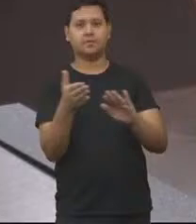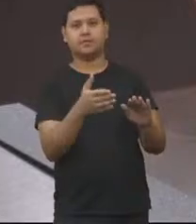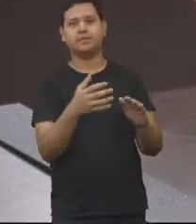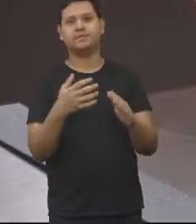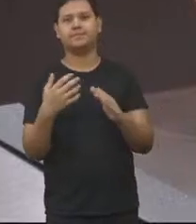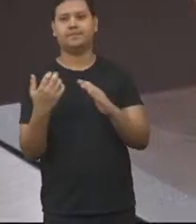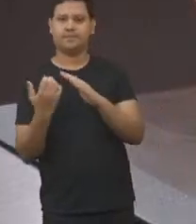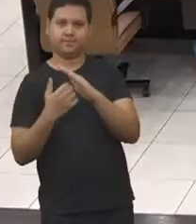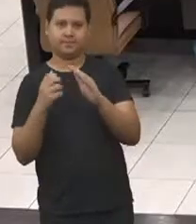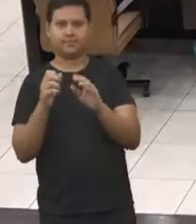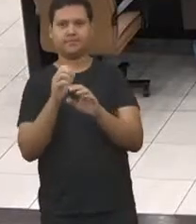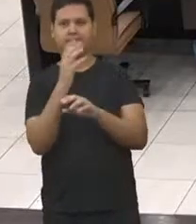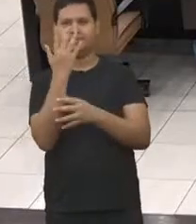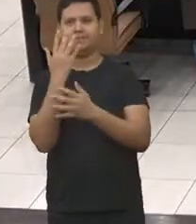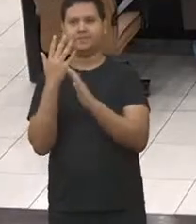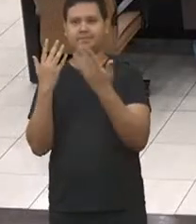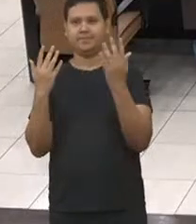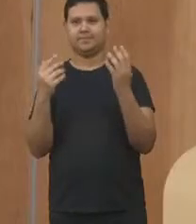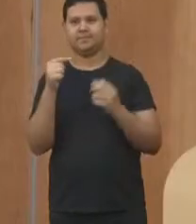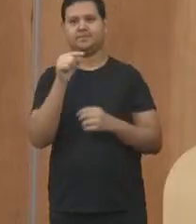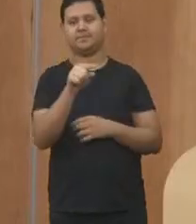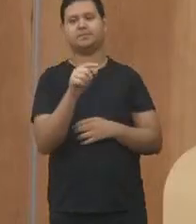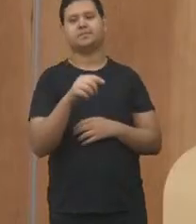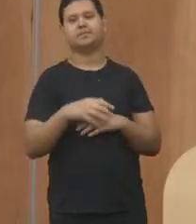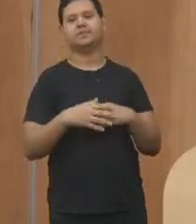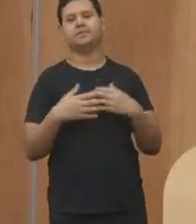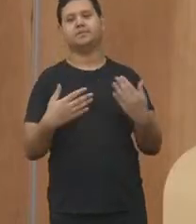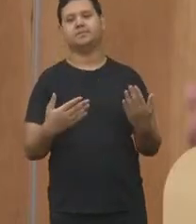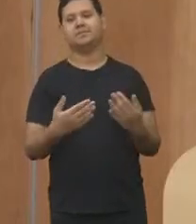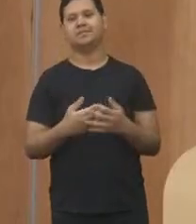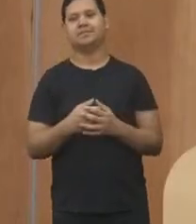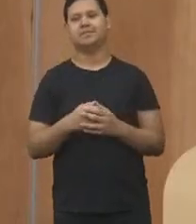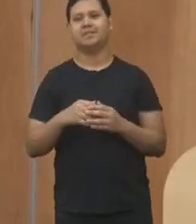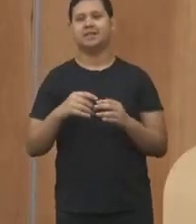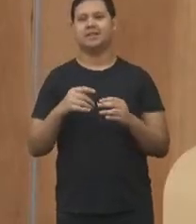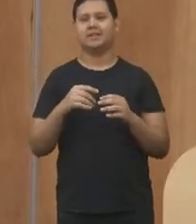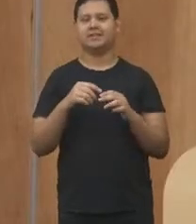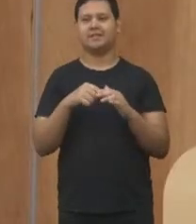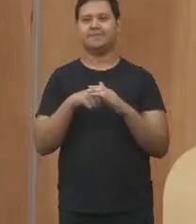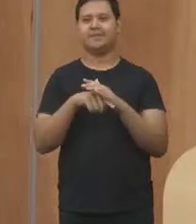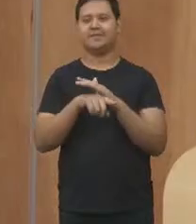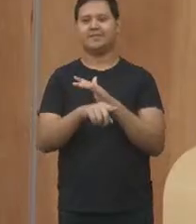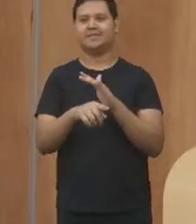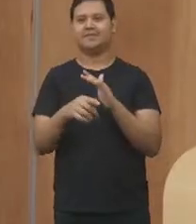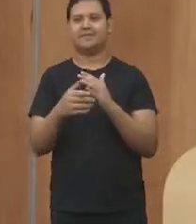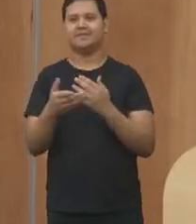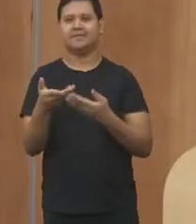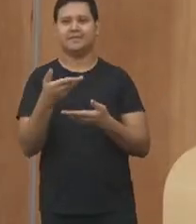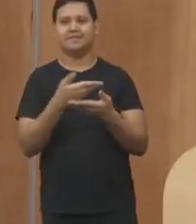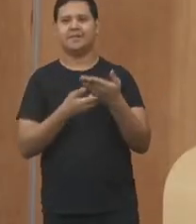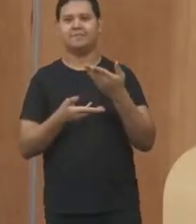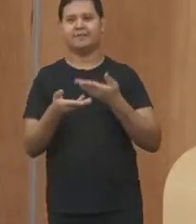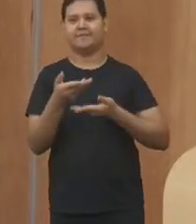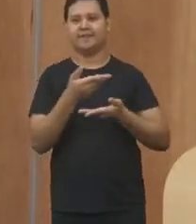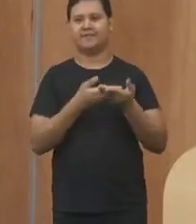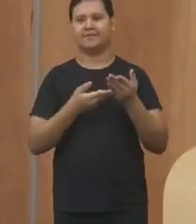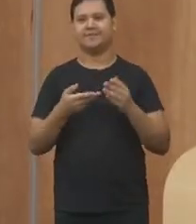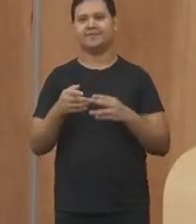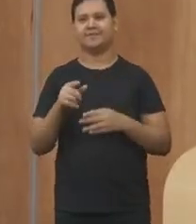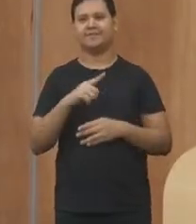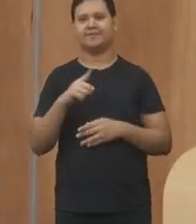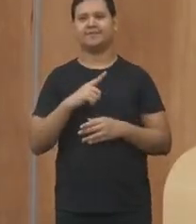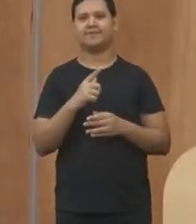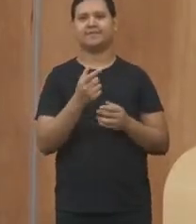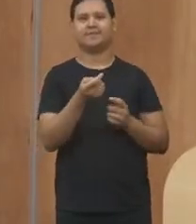esse contrato, né, é uma PPP, e a gestão tem tido uma postura firme, aplicando multas em